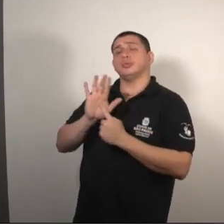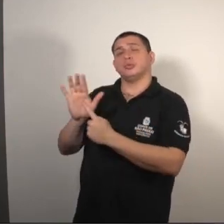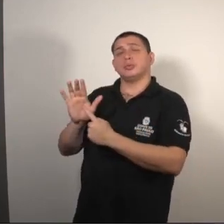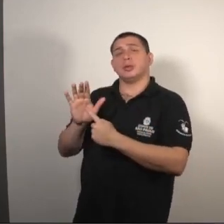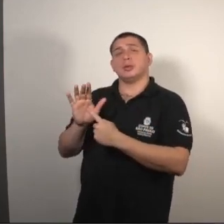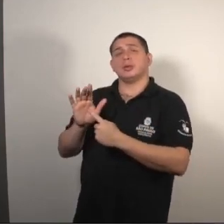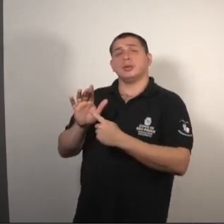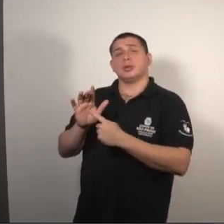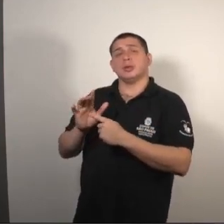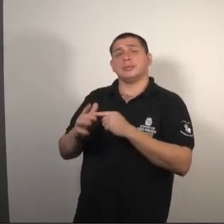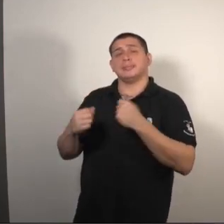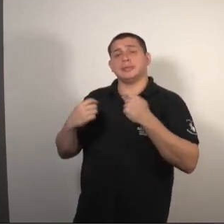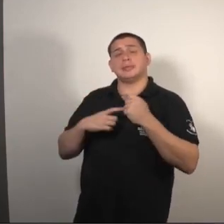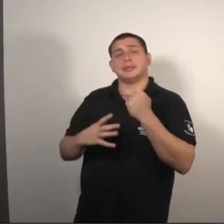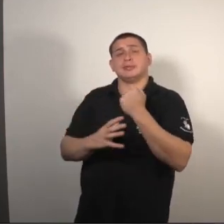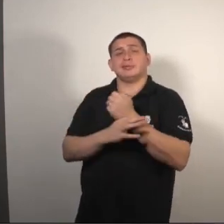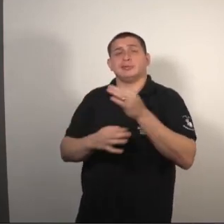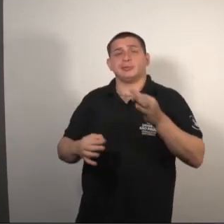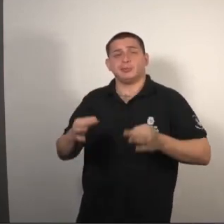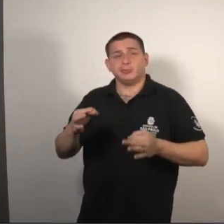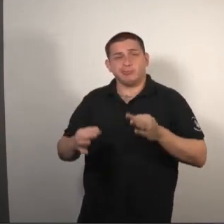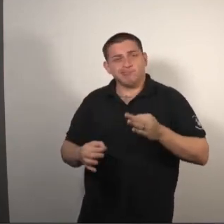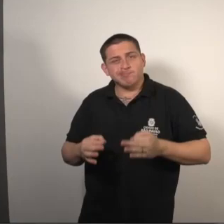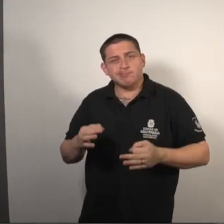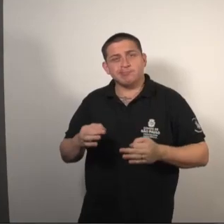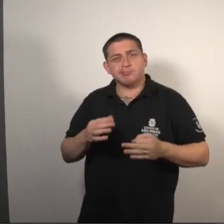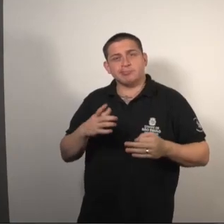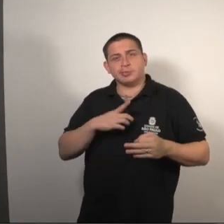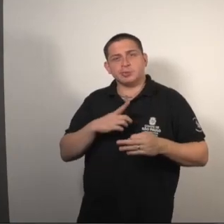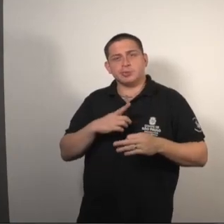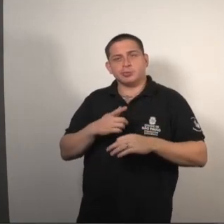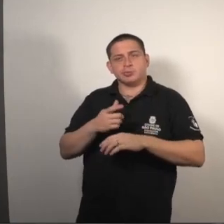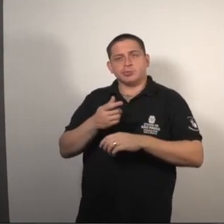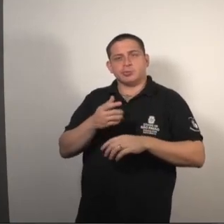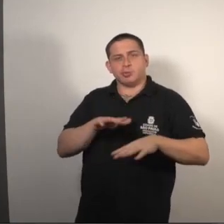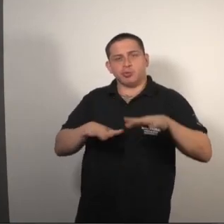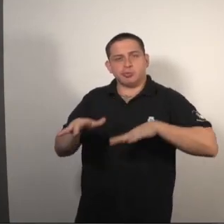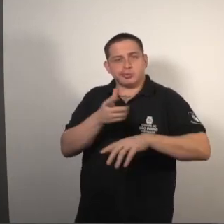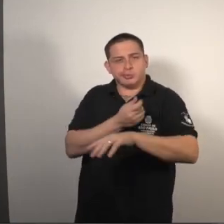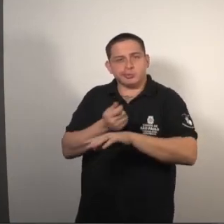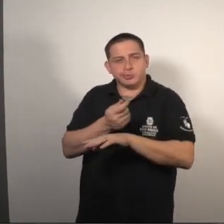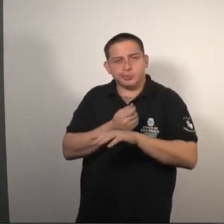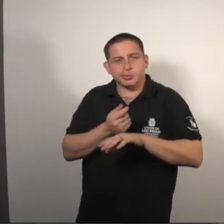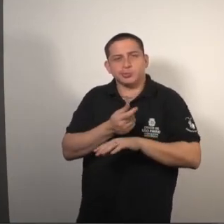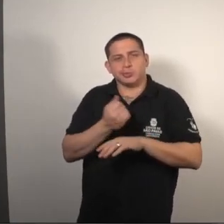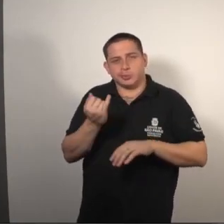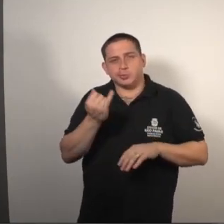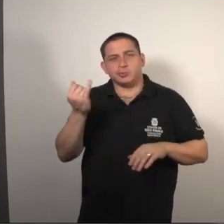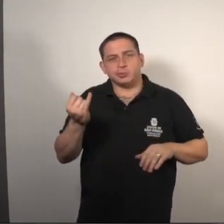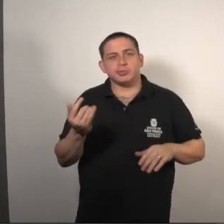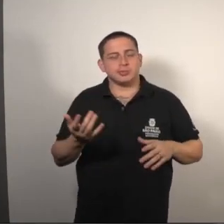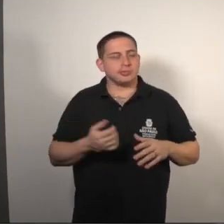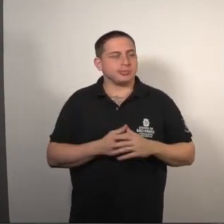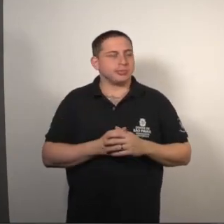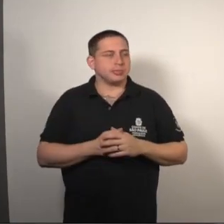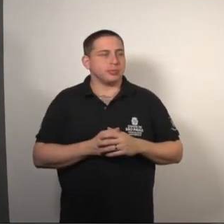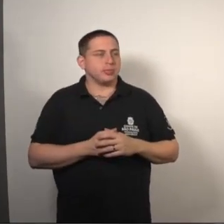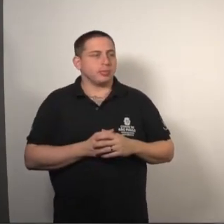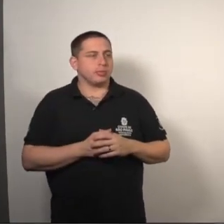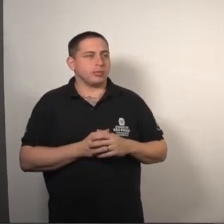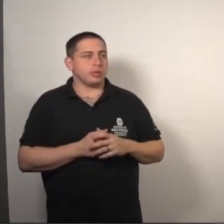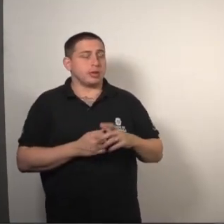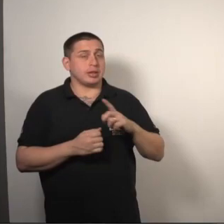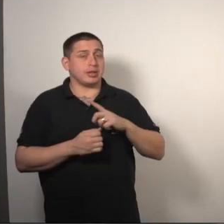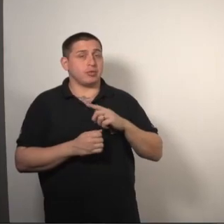com uma segurança jurídica, de que a gente possa ter essa movimentação econômica fundamental, onde vieram 43